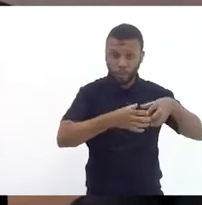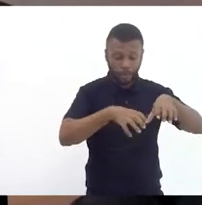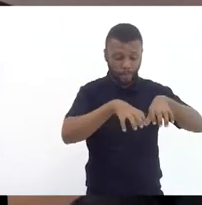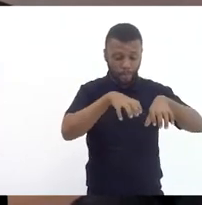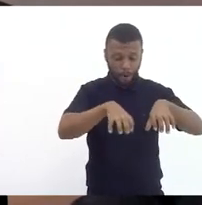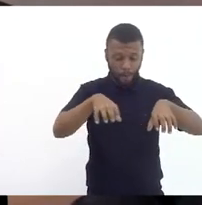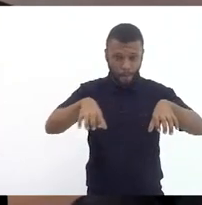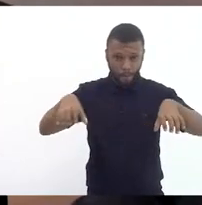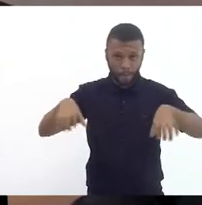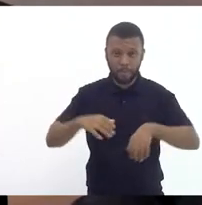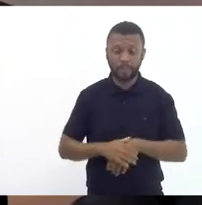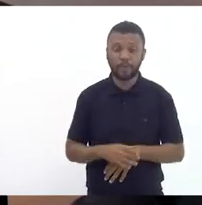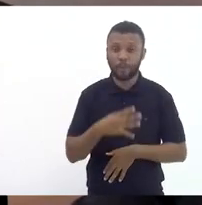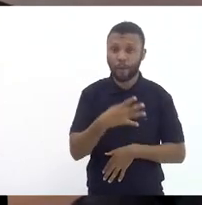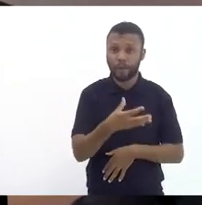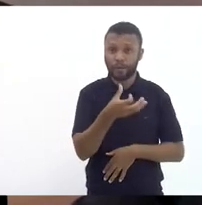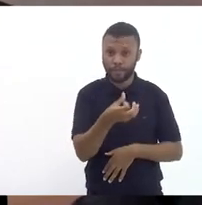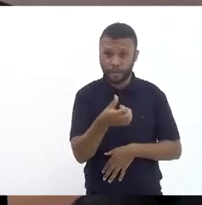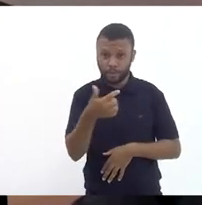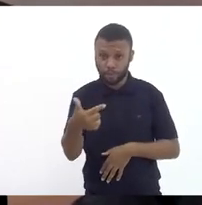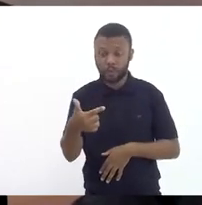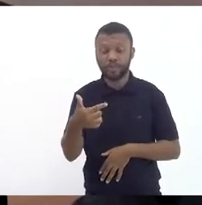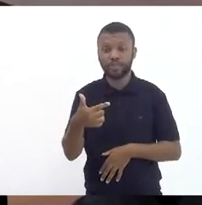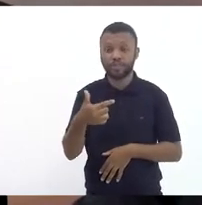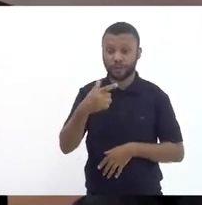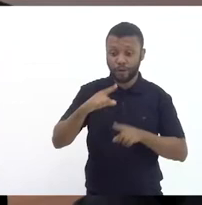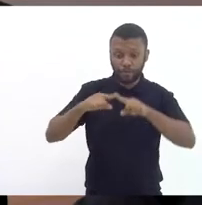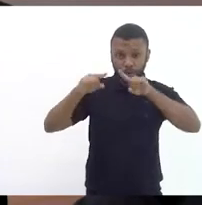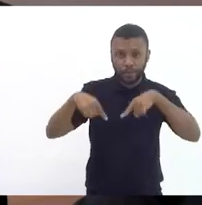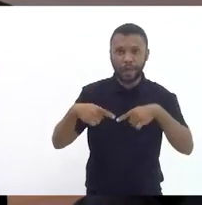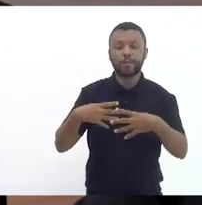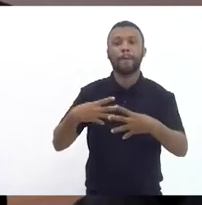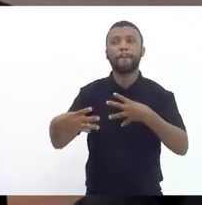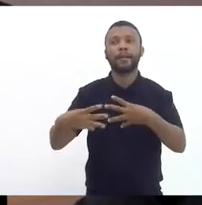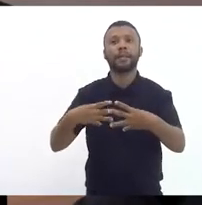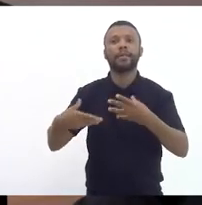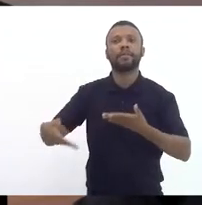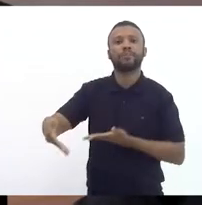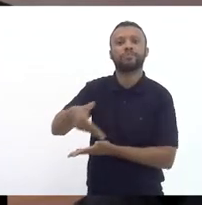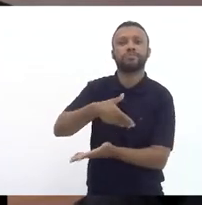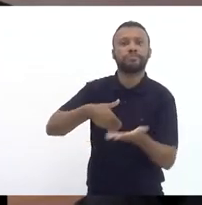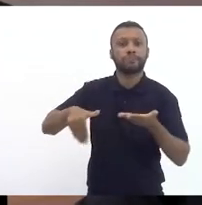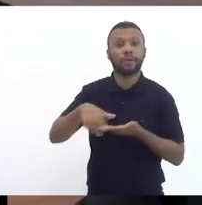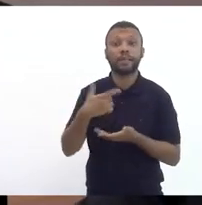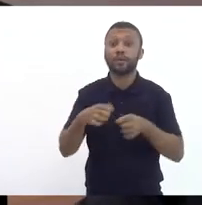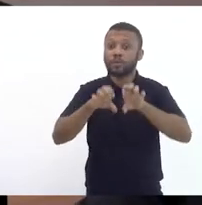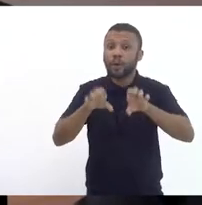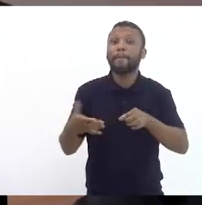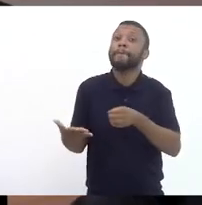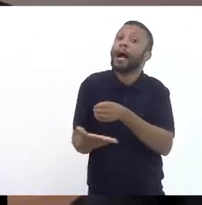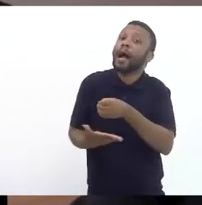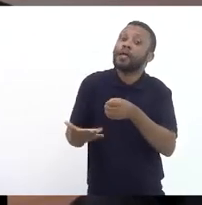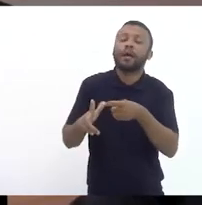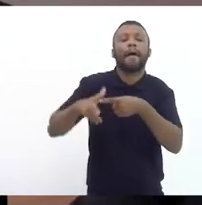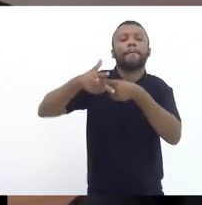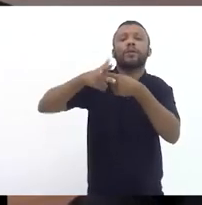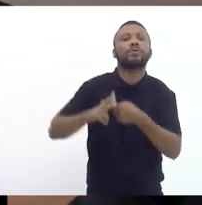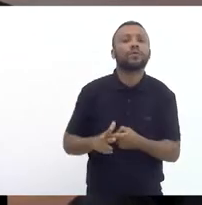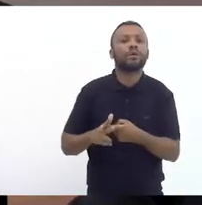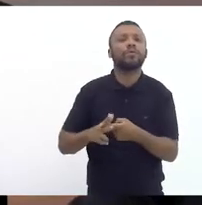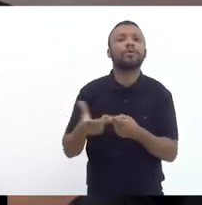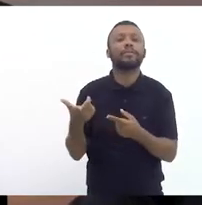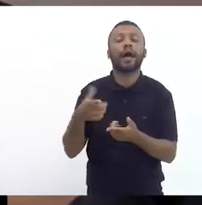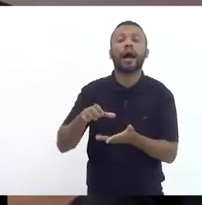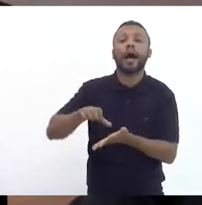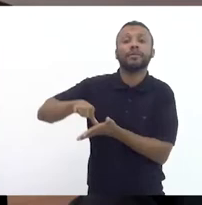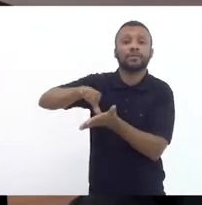462 bilheteiros, e essa é a nossa estrutura básica de estações. Quem faz a manutenção das estações? Isso está na